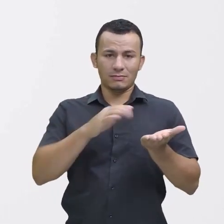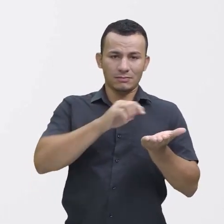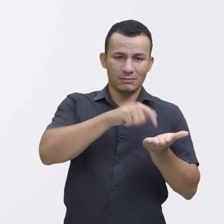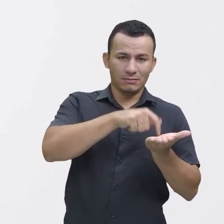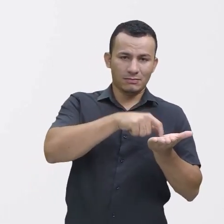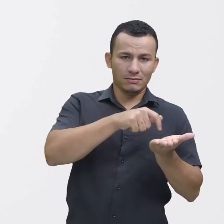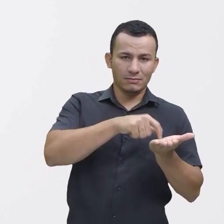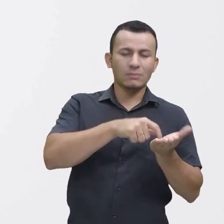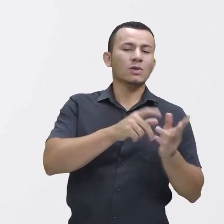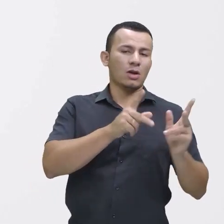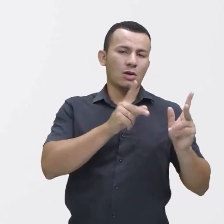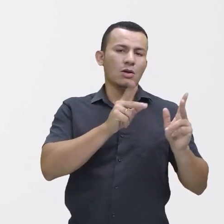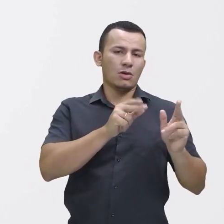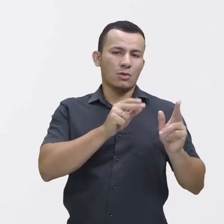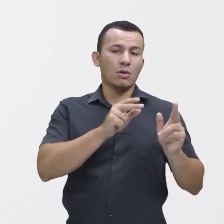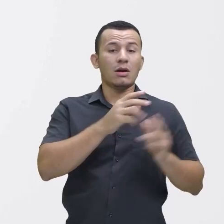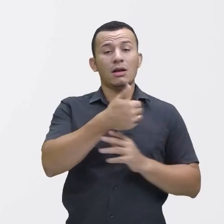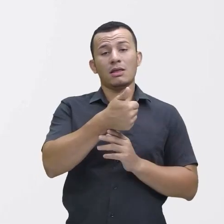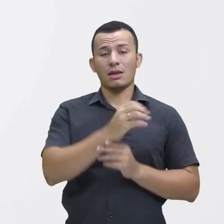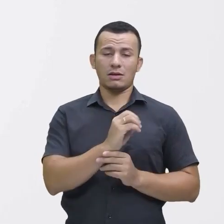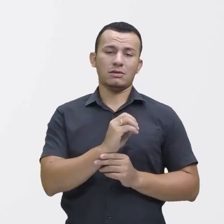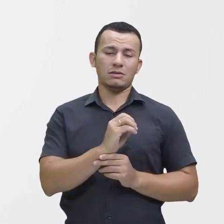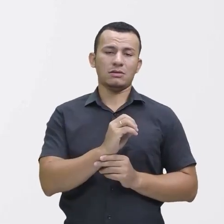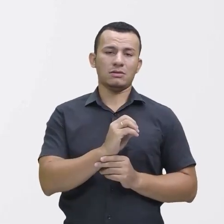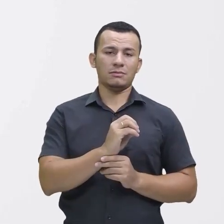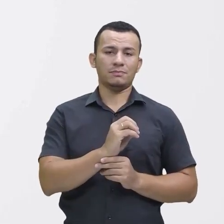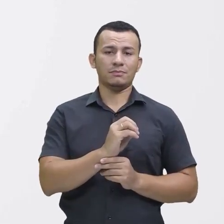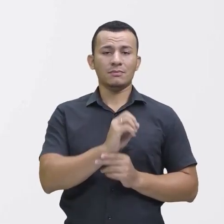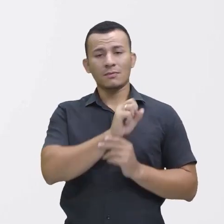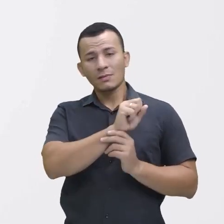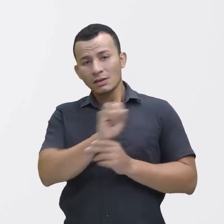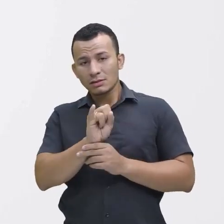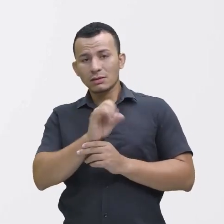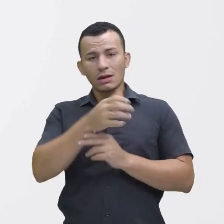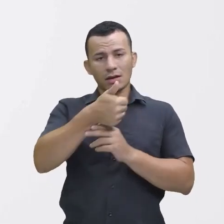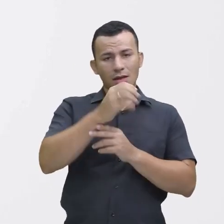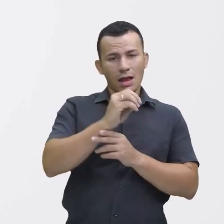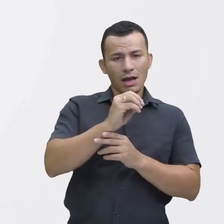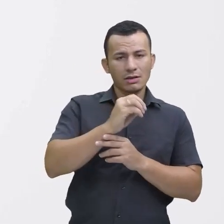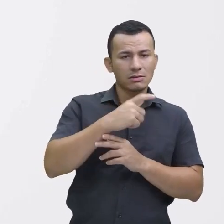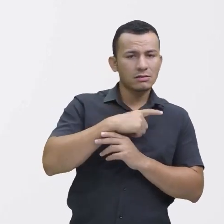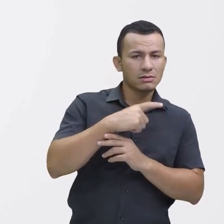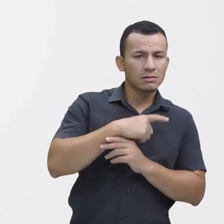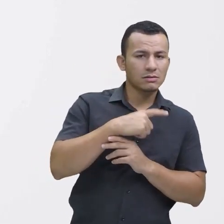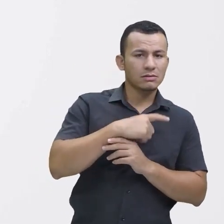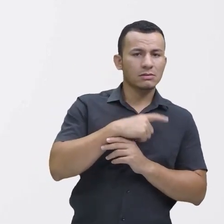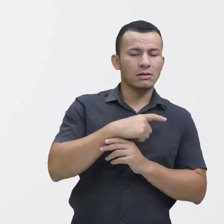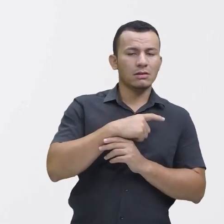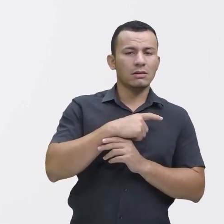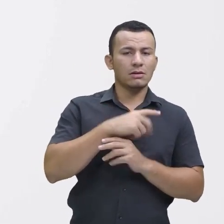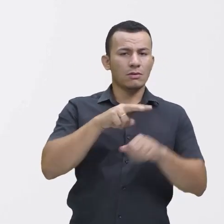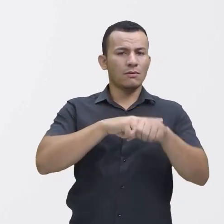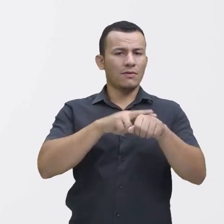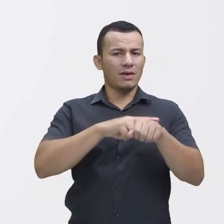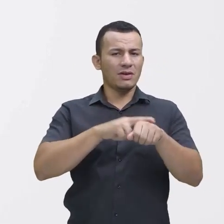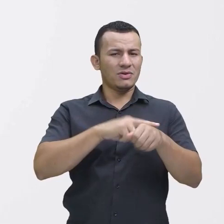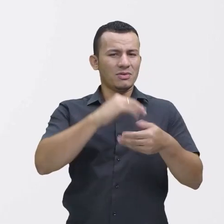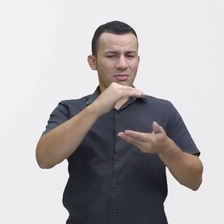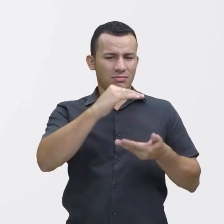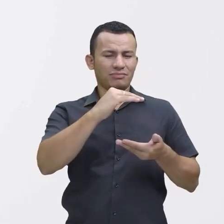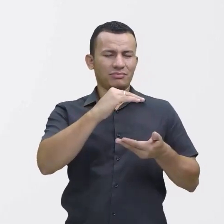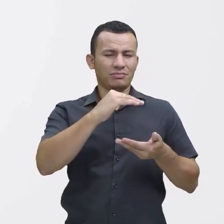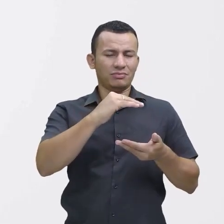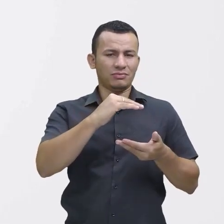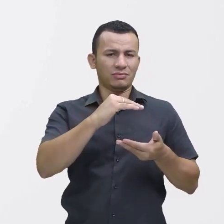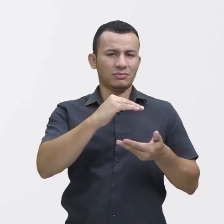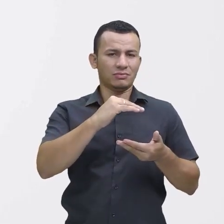é igual a 10. Se eu tenho 10 aqui, ó, nesse verde, e se